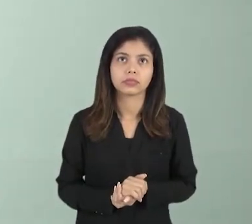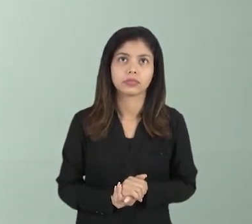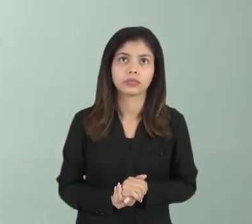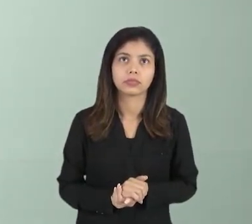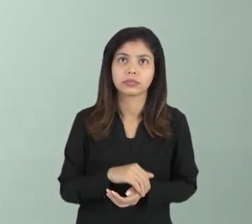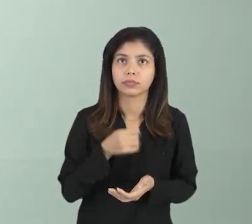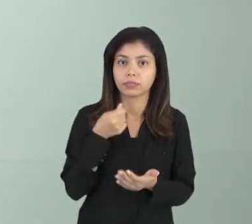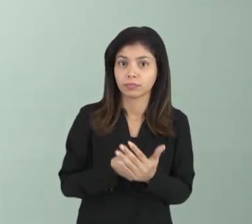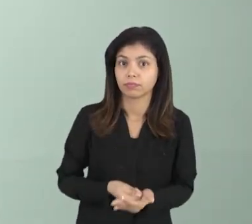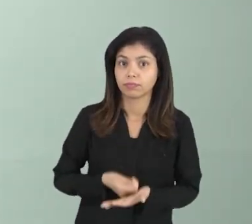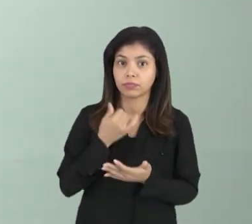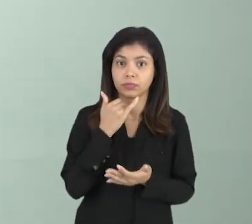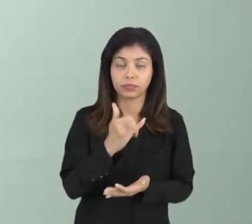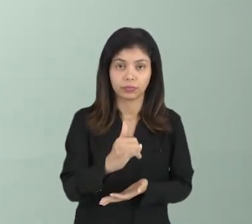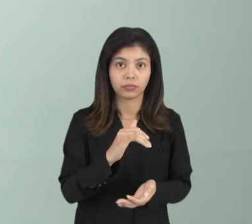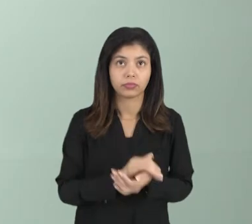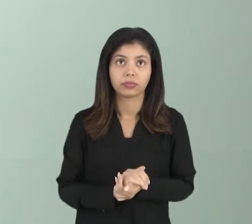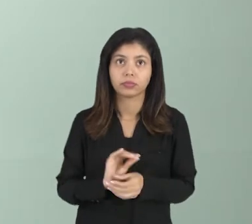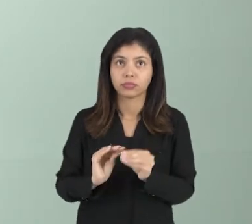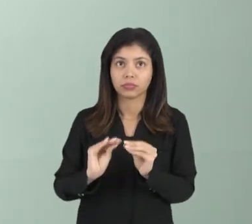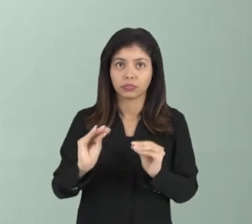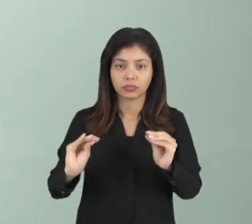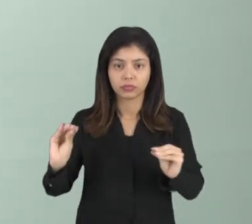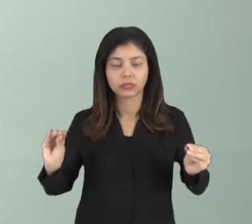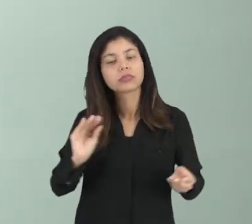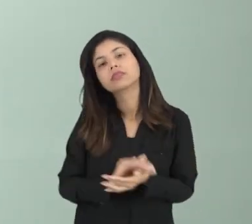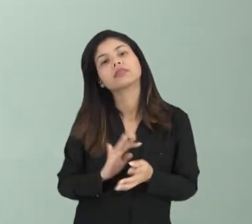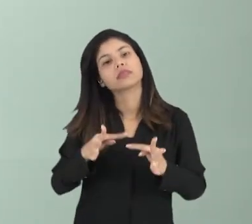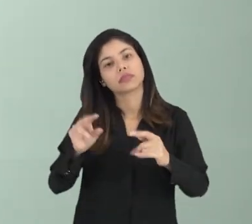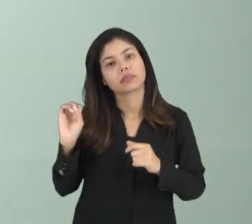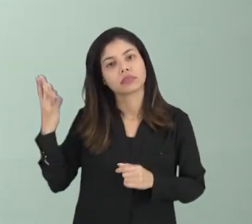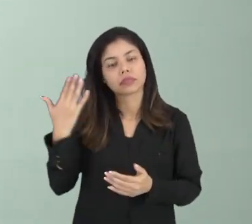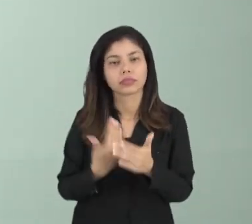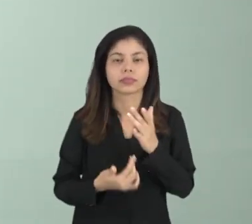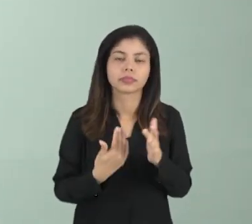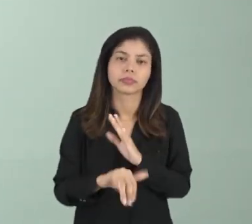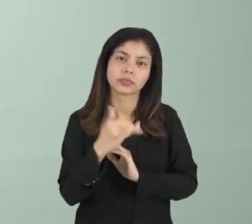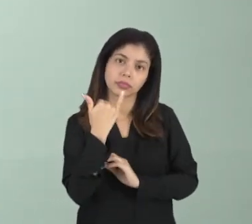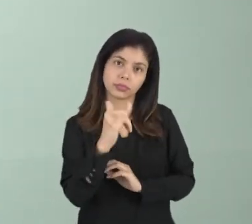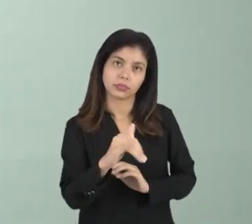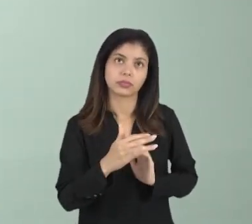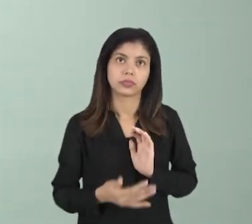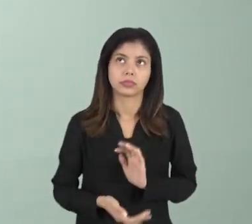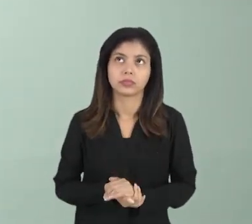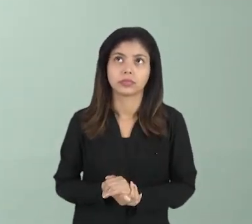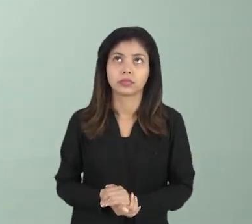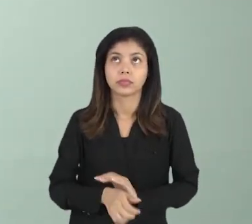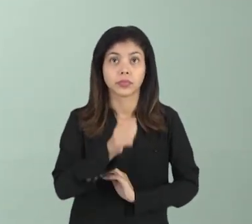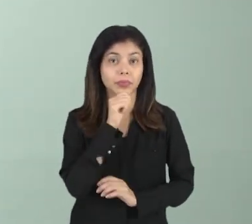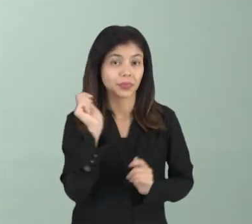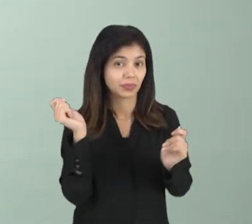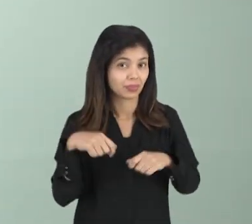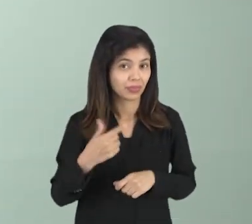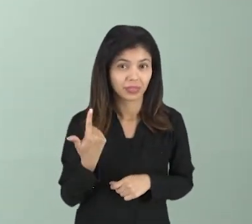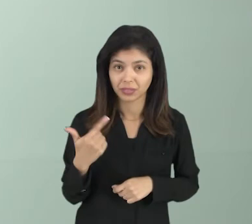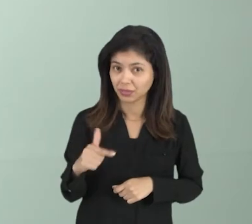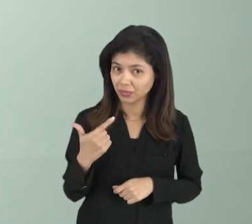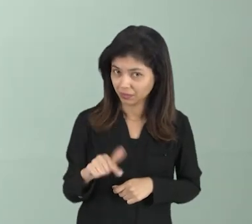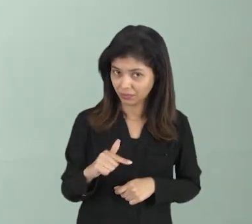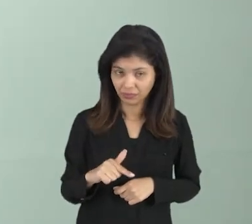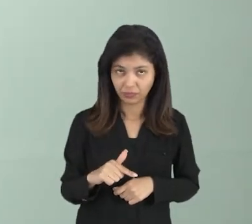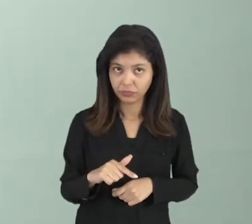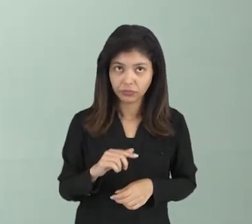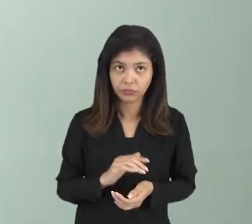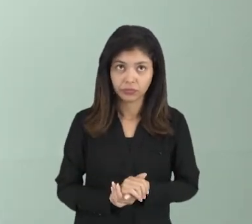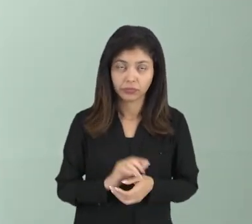mais? Resistências, deformações, tudo isso causa perca energética. E é impossível, se eu